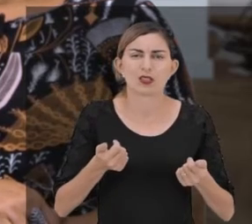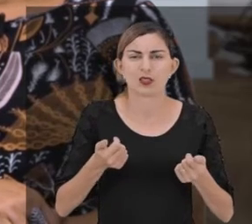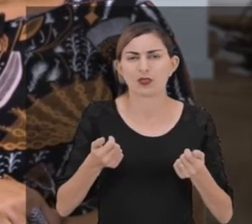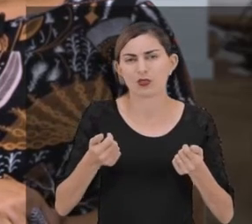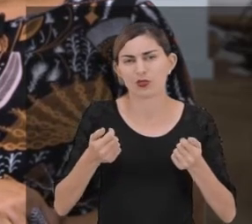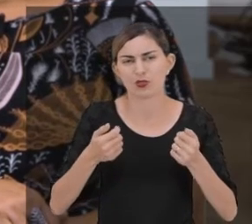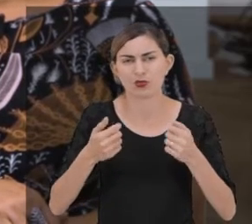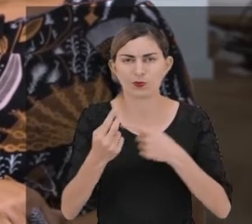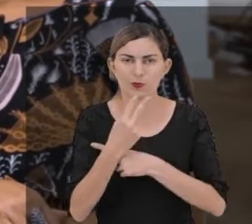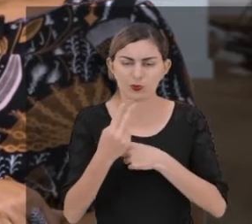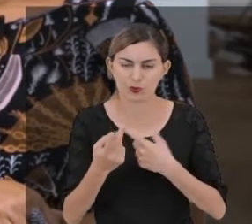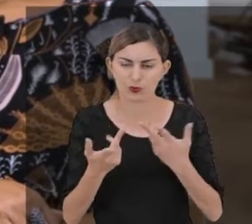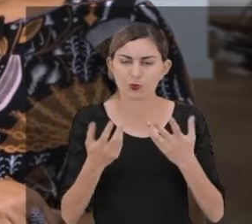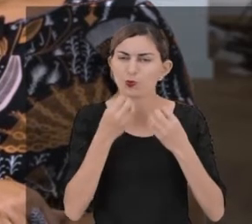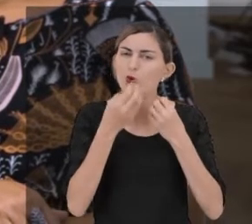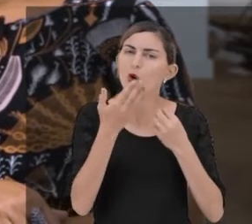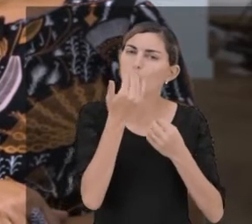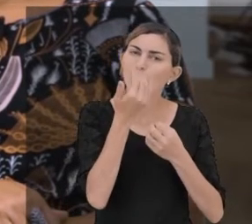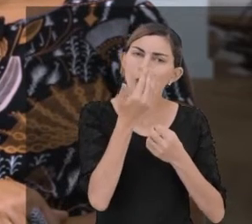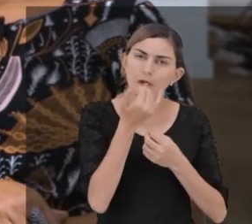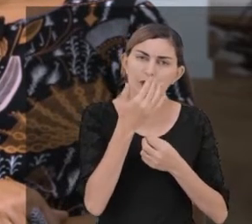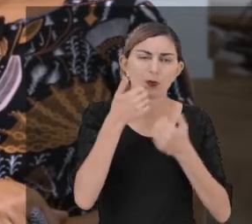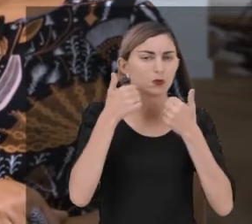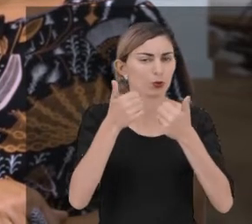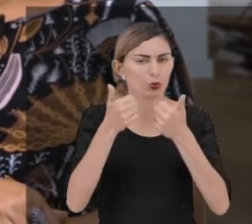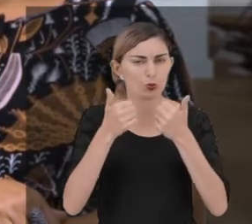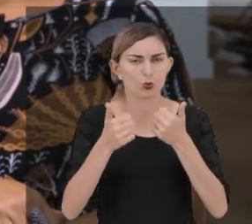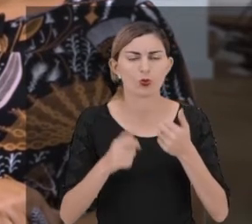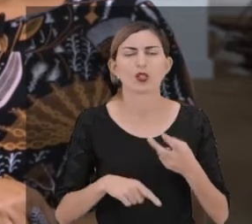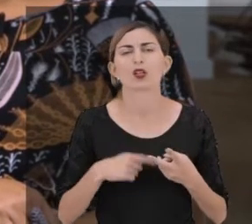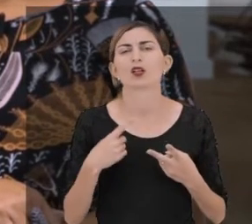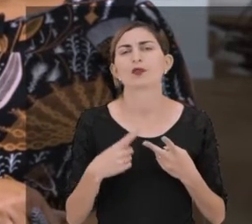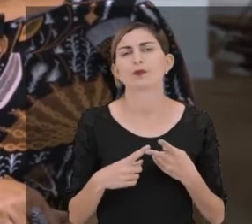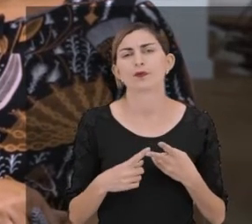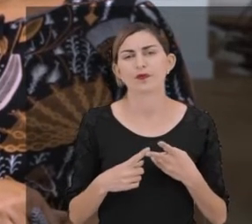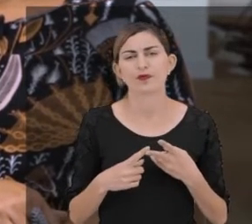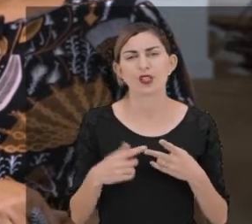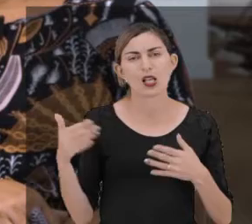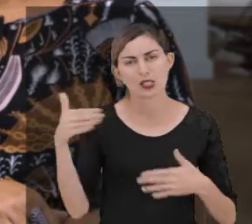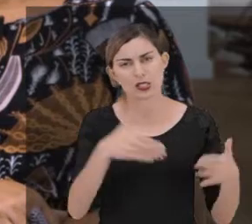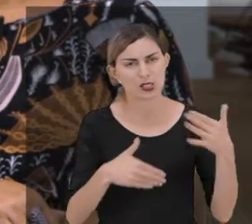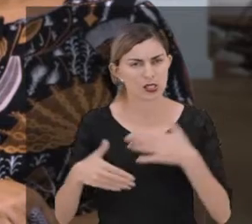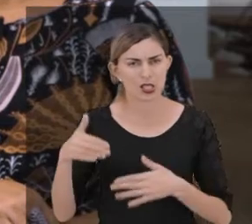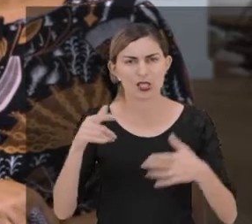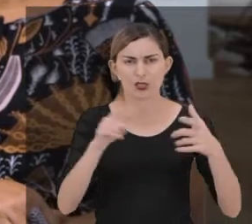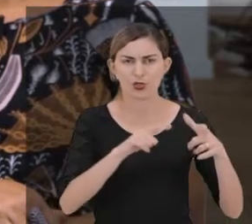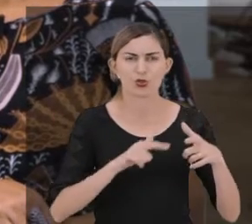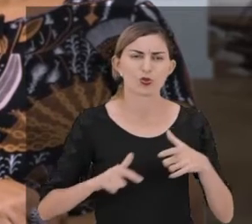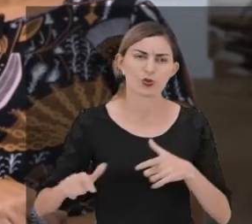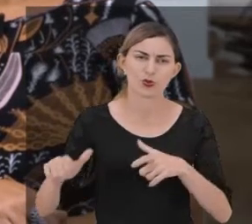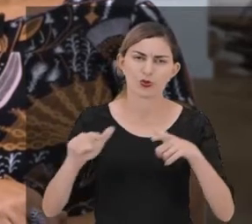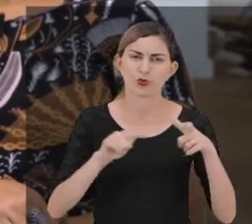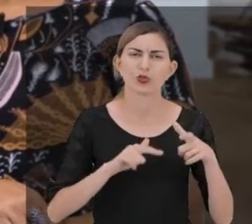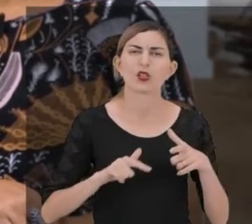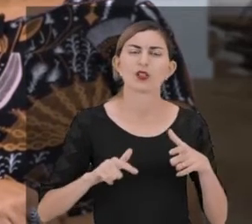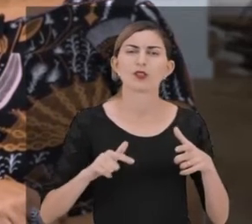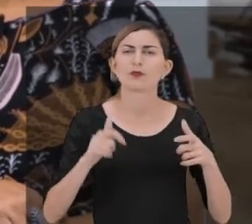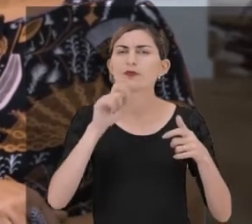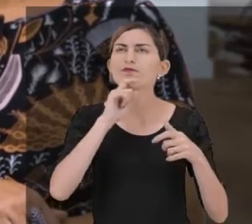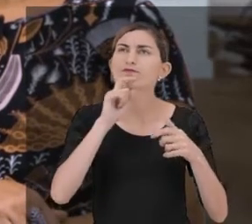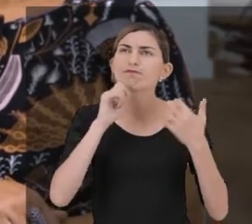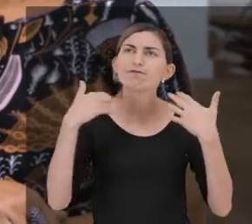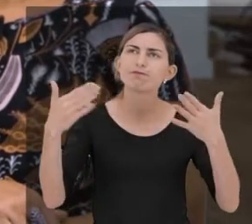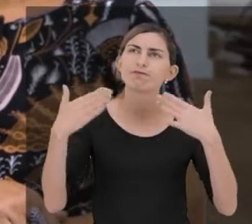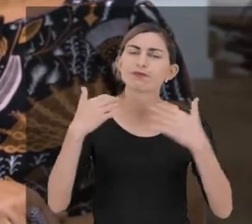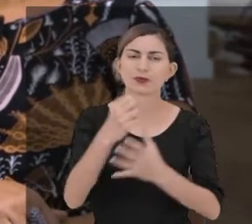tenha condições de ter uma boa alimentação, que ele tenha condições de acesso a um lugar, a um ambiente refrigerado, a